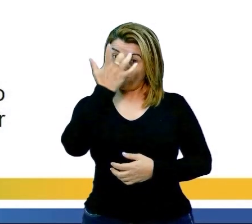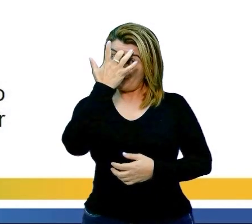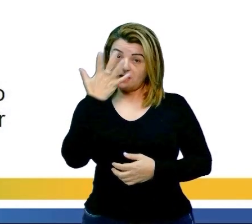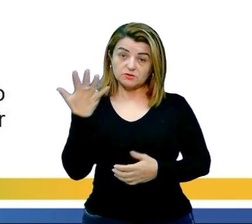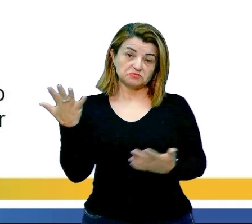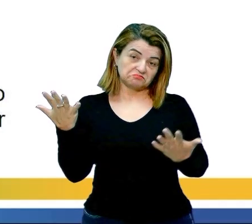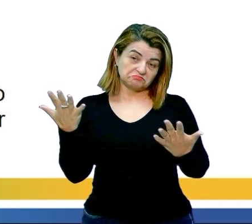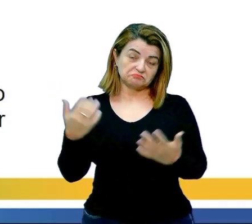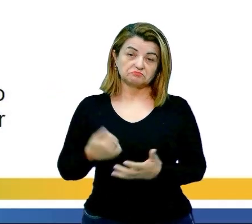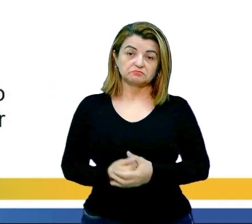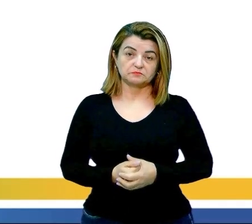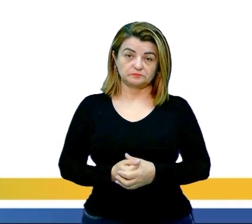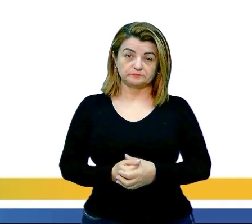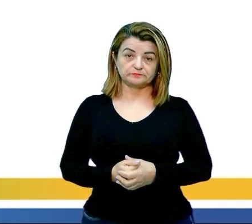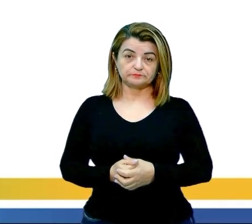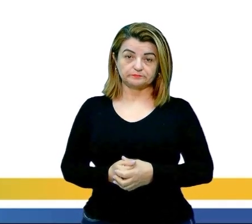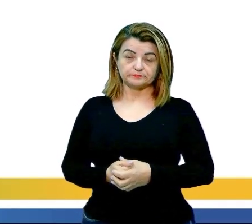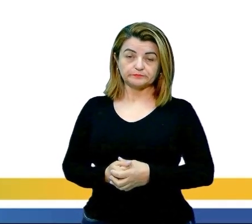fácil.